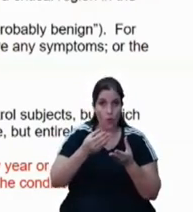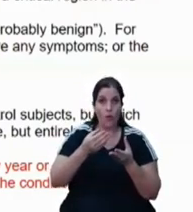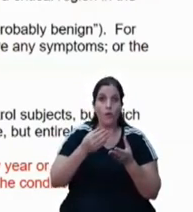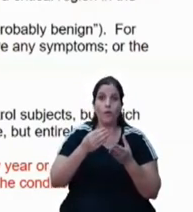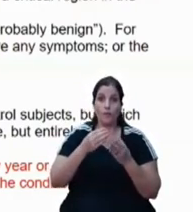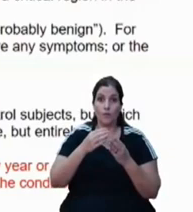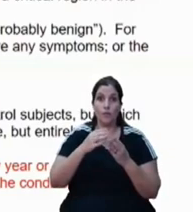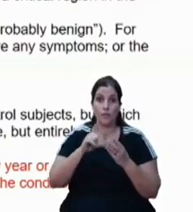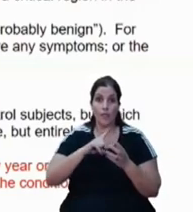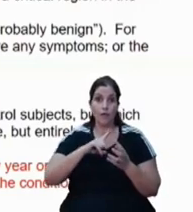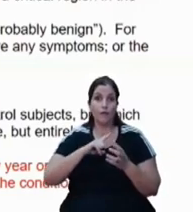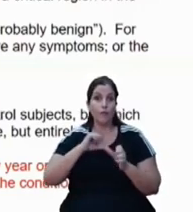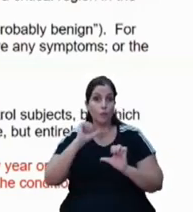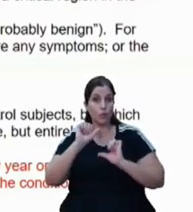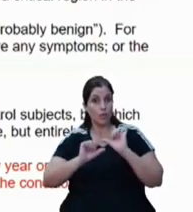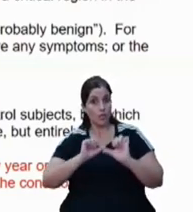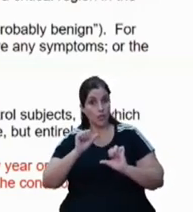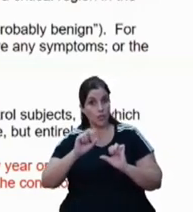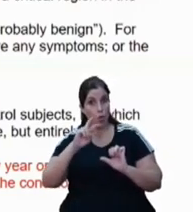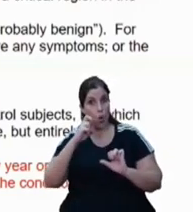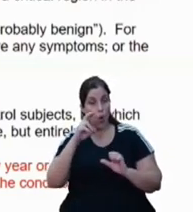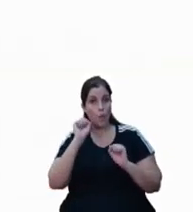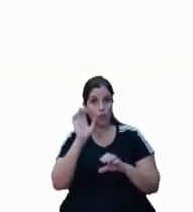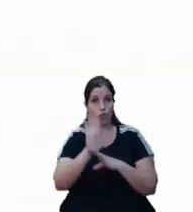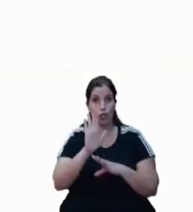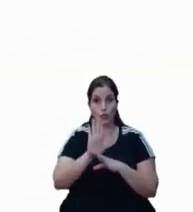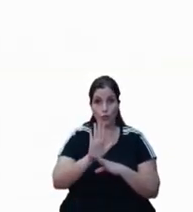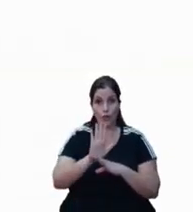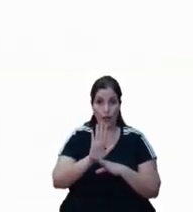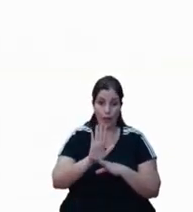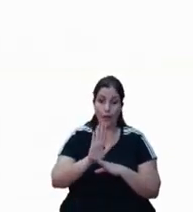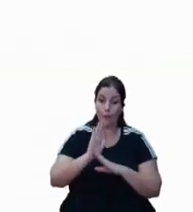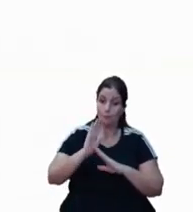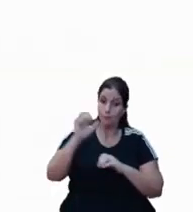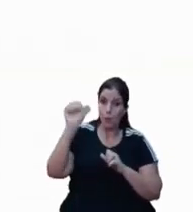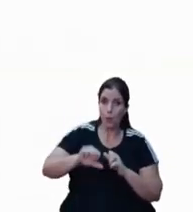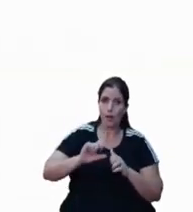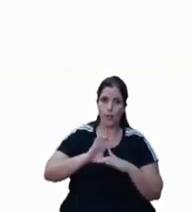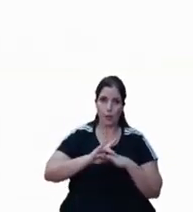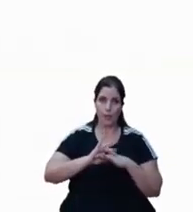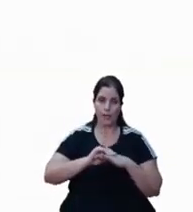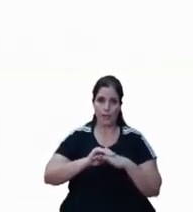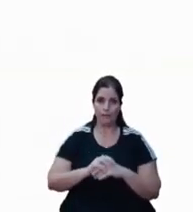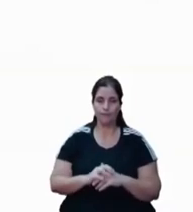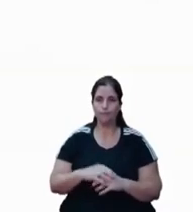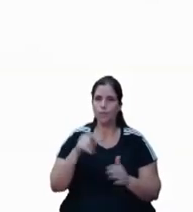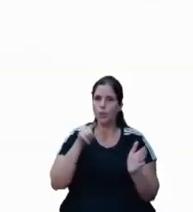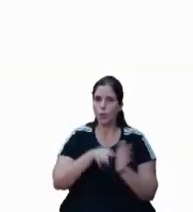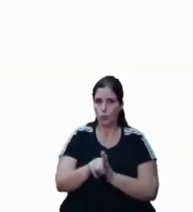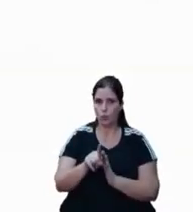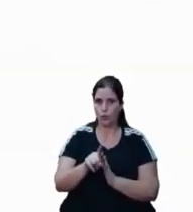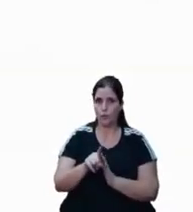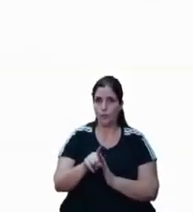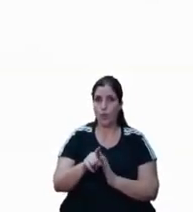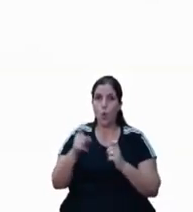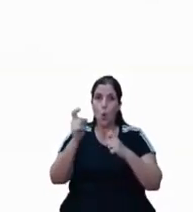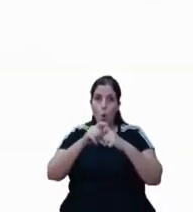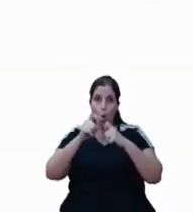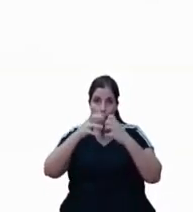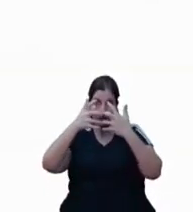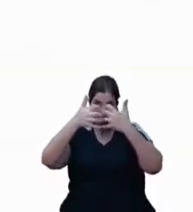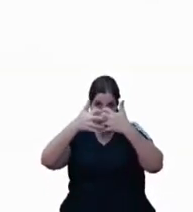para considered indicar to se eles são contribute to the benignos condition. ou podem contribuir para a doença. Question. Pergunta: The o neurologist neurologista believes that I acredita que have tem um HSP,